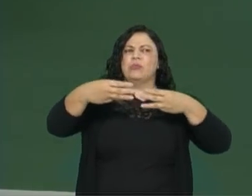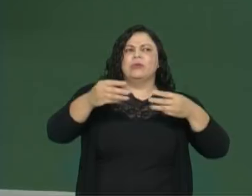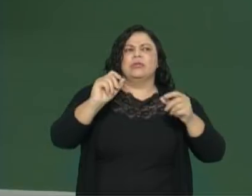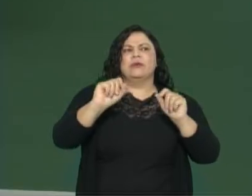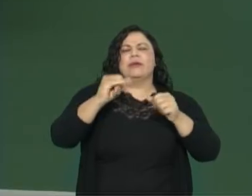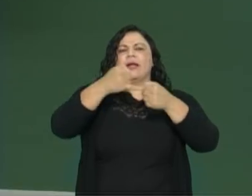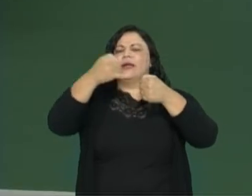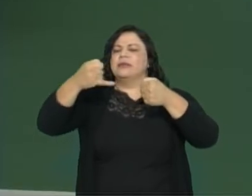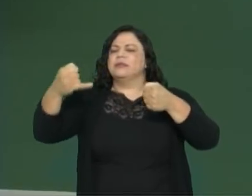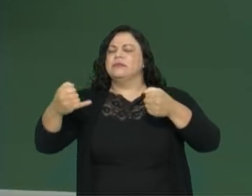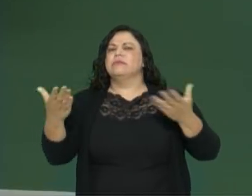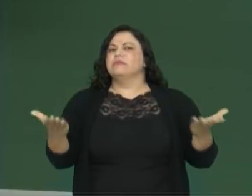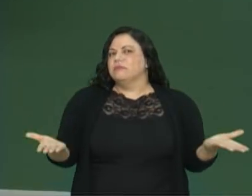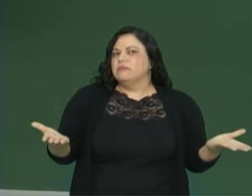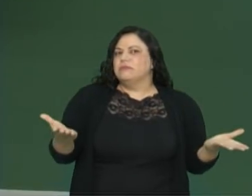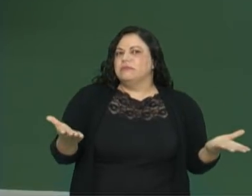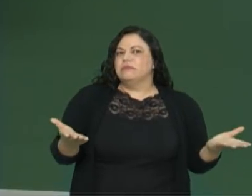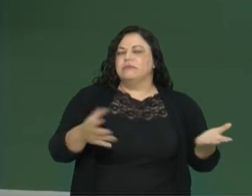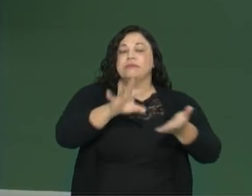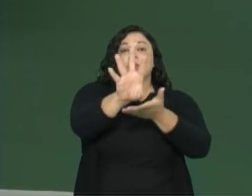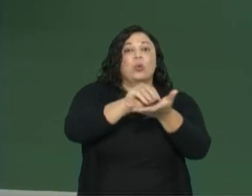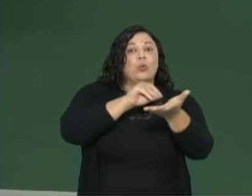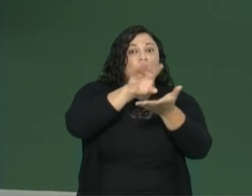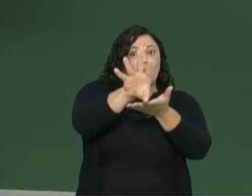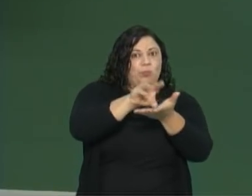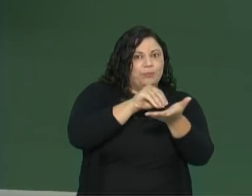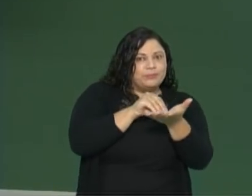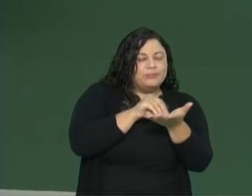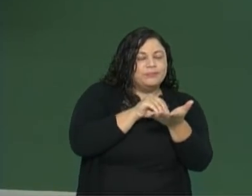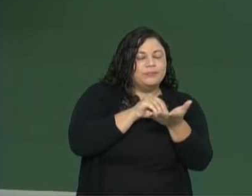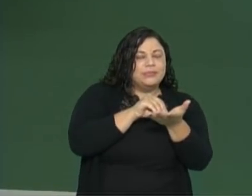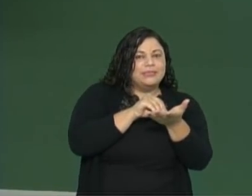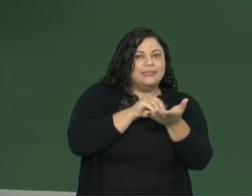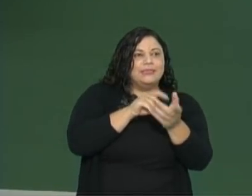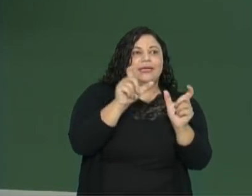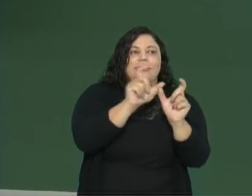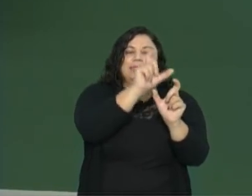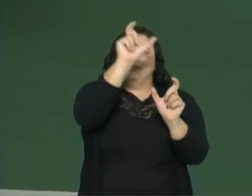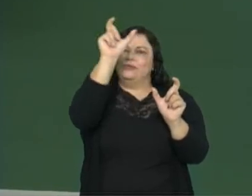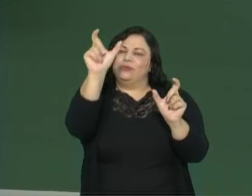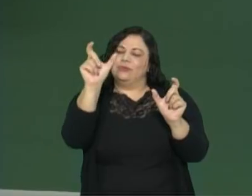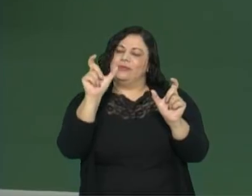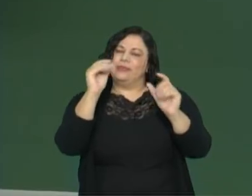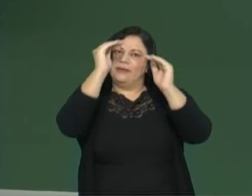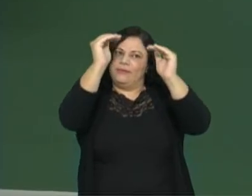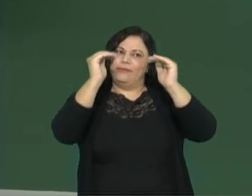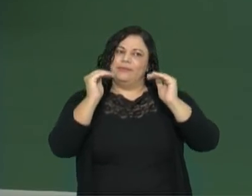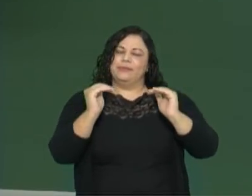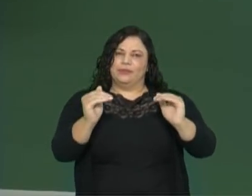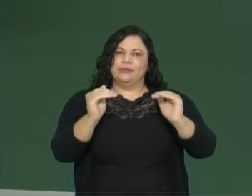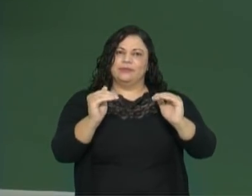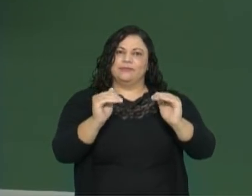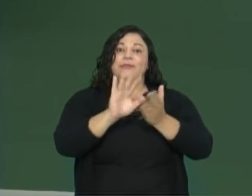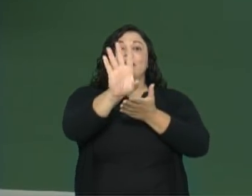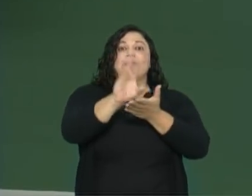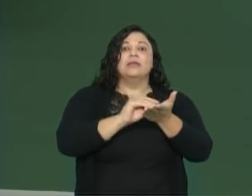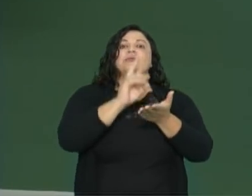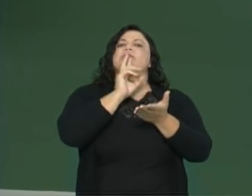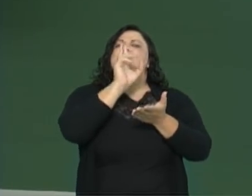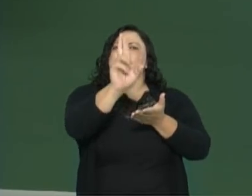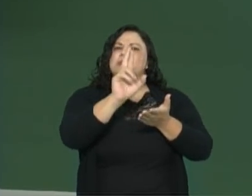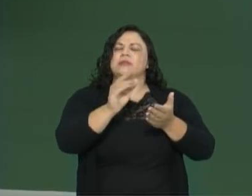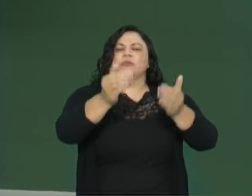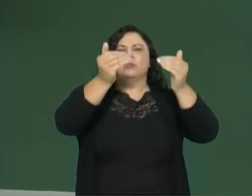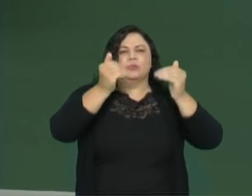iônica? Anota, deixa um espaço para você responder a letra A. Ou melhor, já anota, responde a letra A,